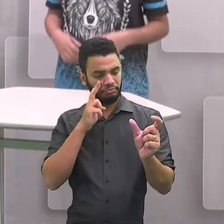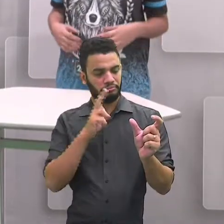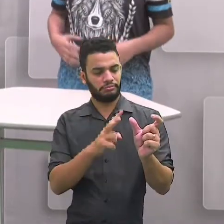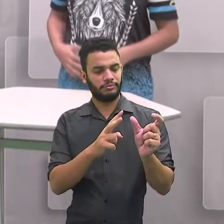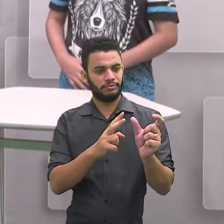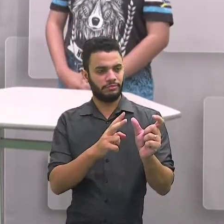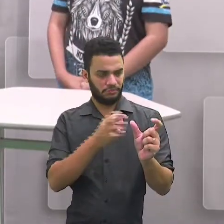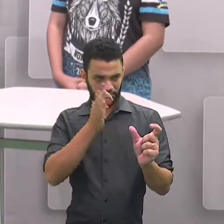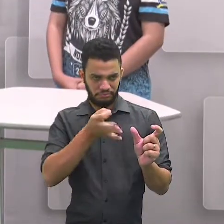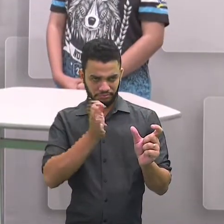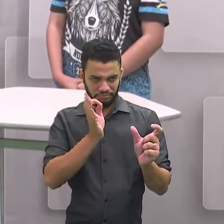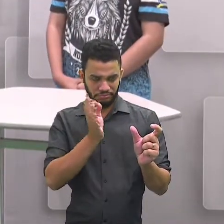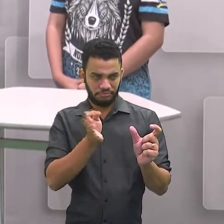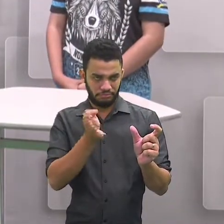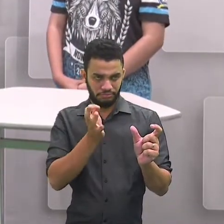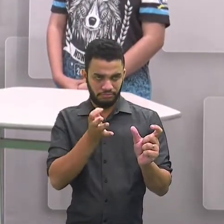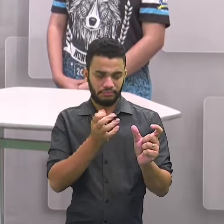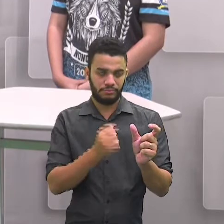Tem certeza? Sim.